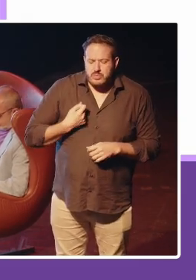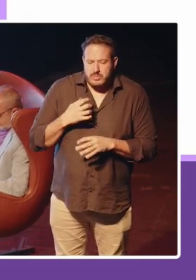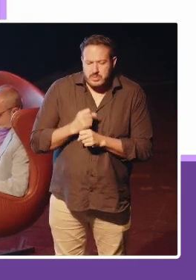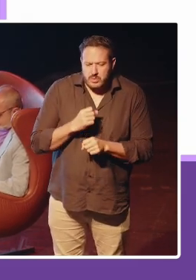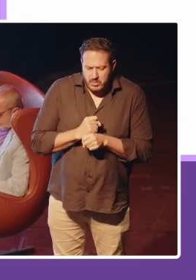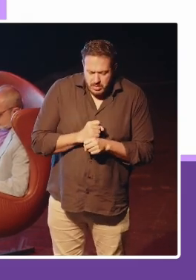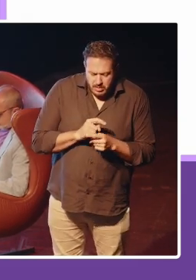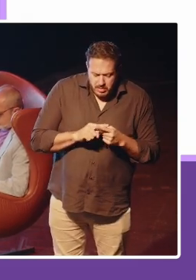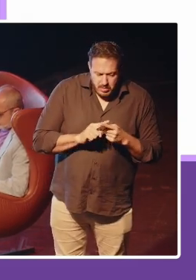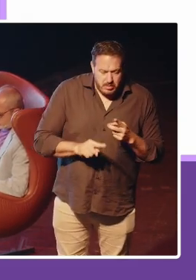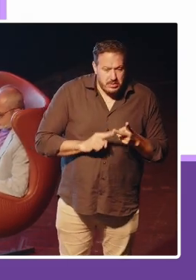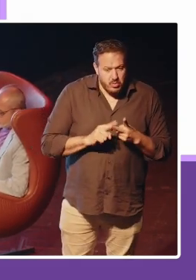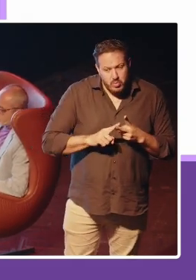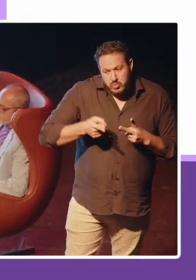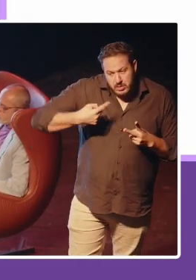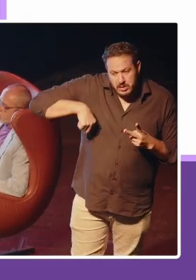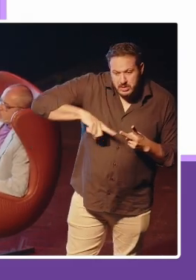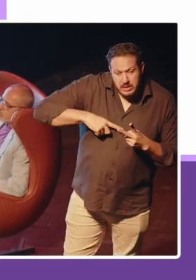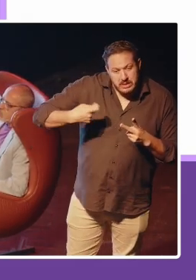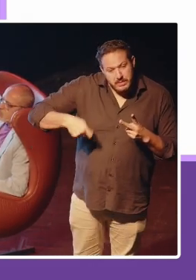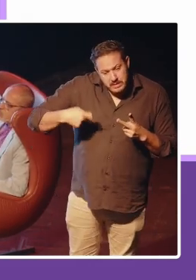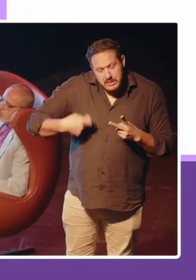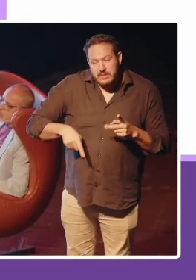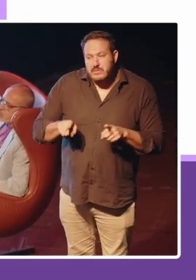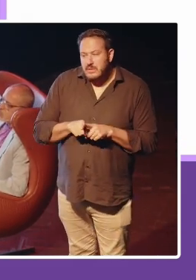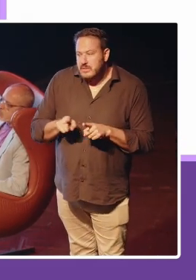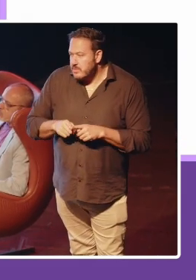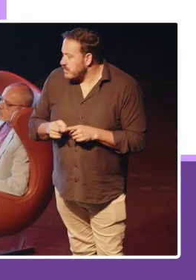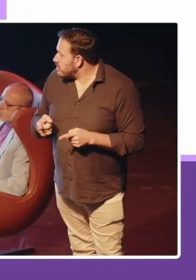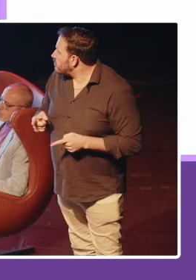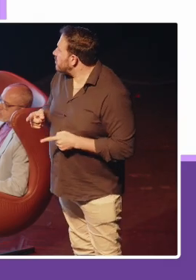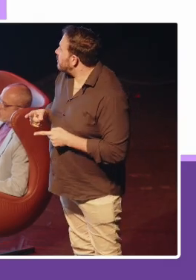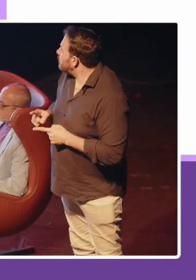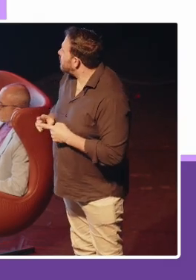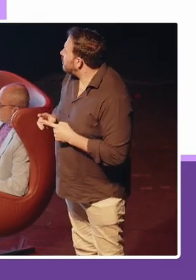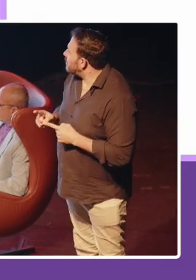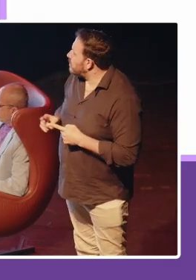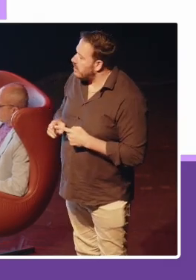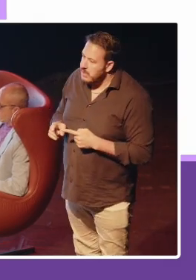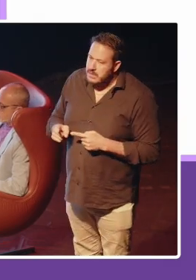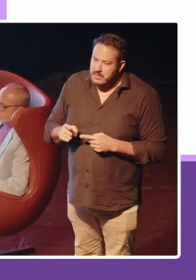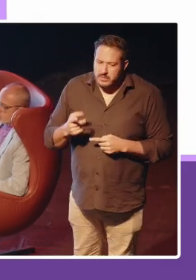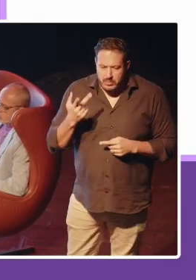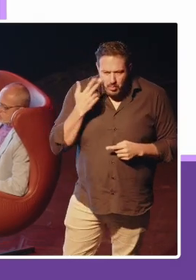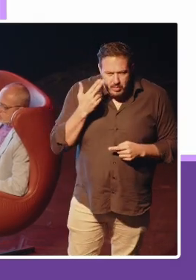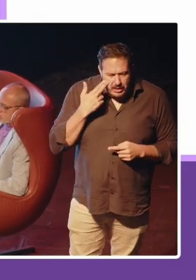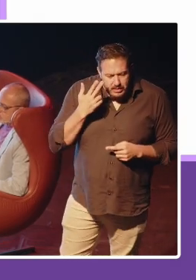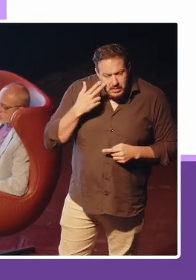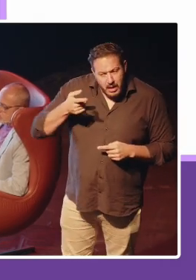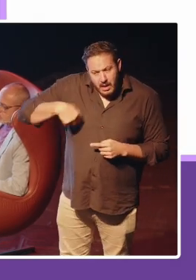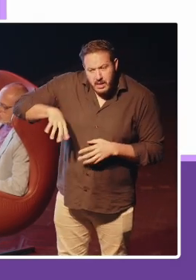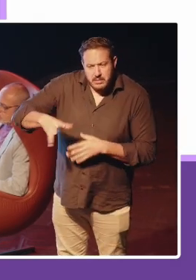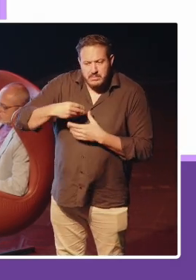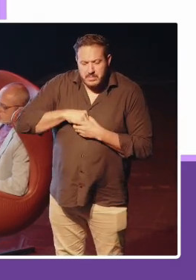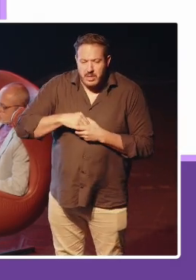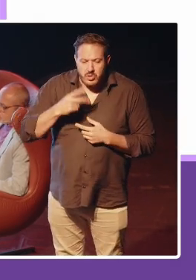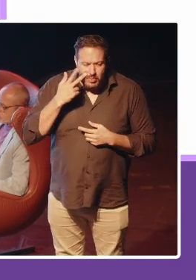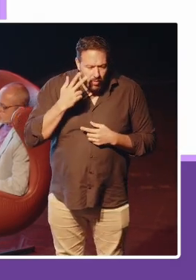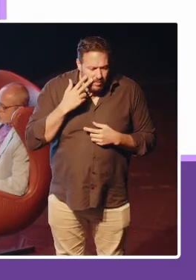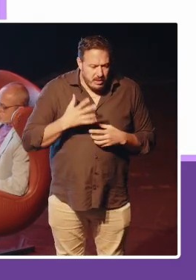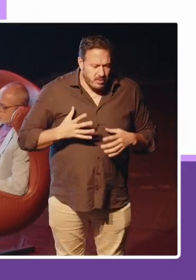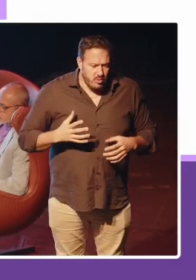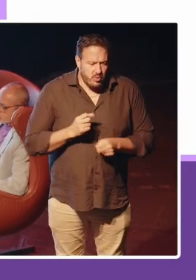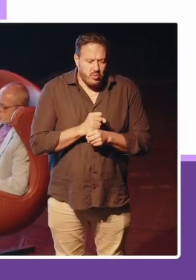O segundo que a gente precisa é a comunalidade. Tá? Então, por exemplo, os fatores, eles normalmente se agrupam na